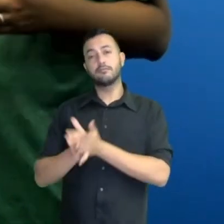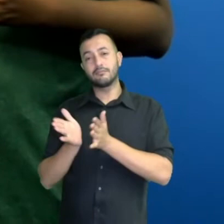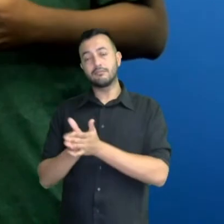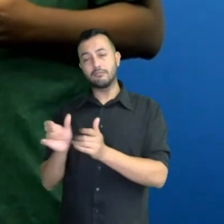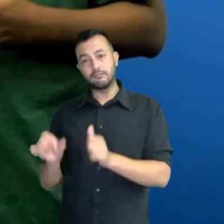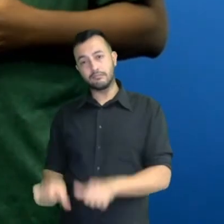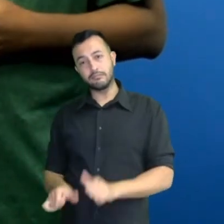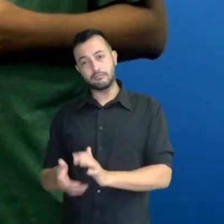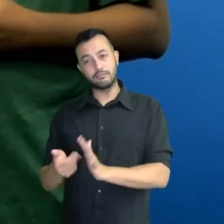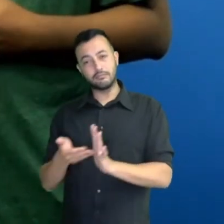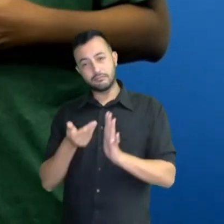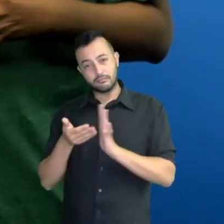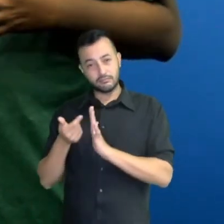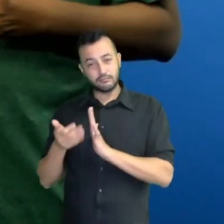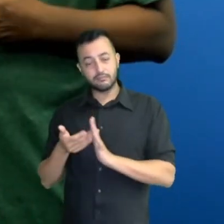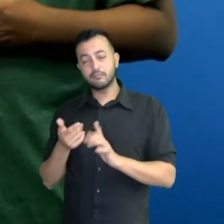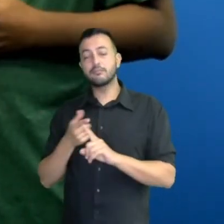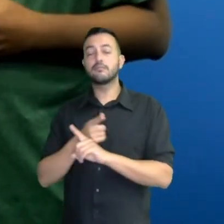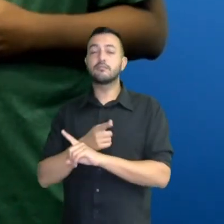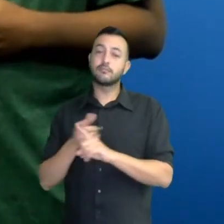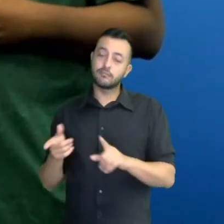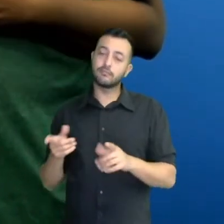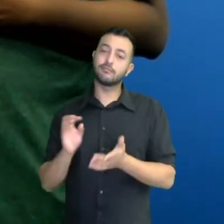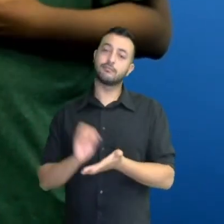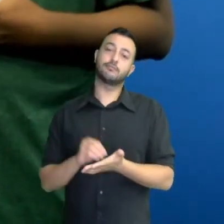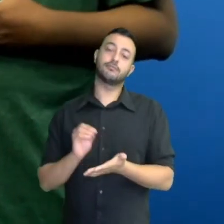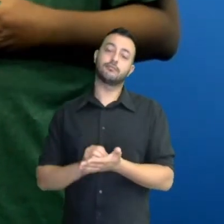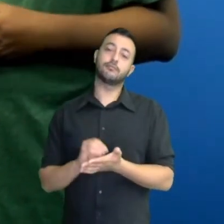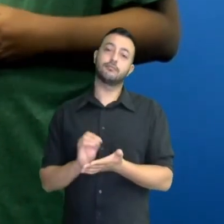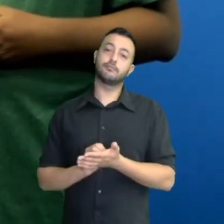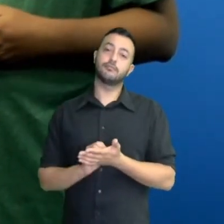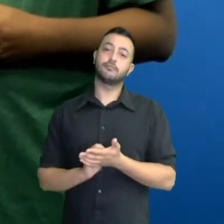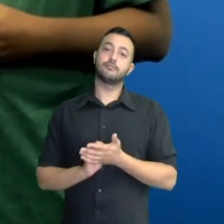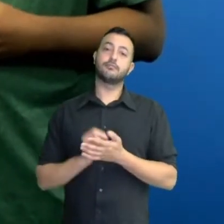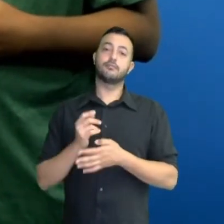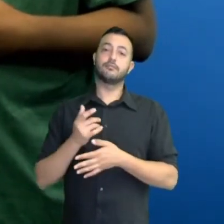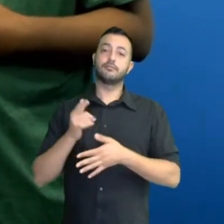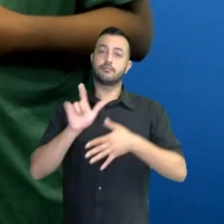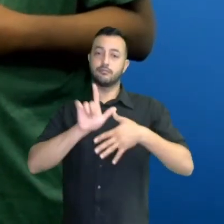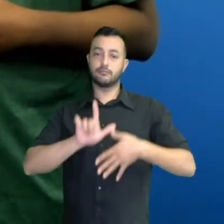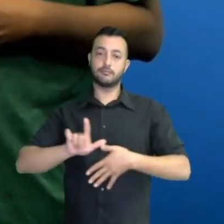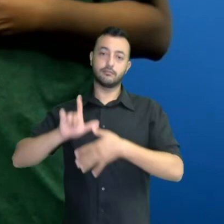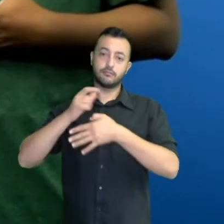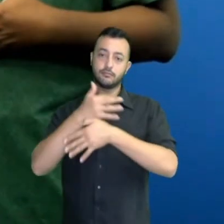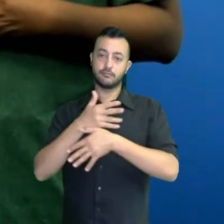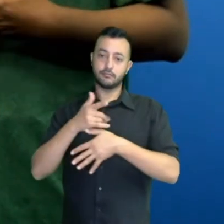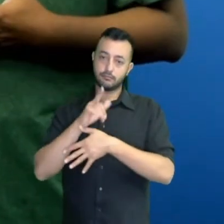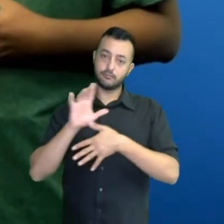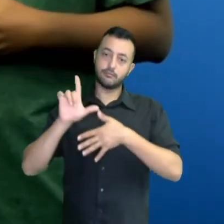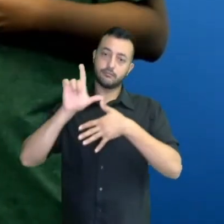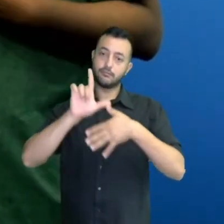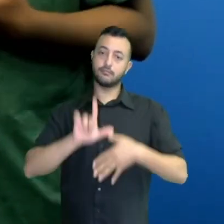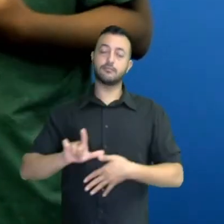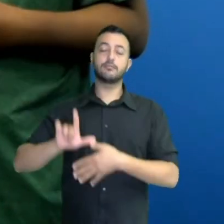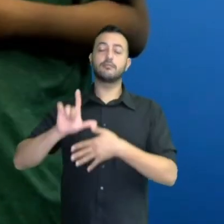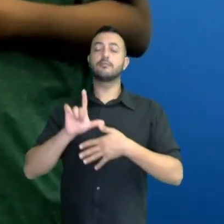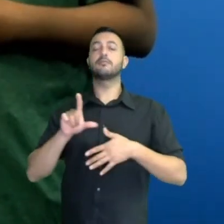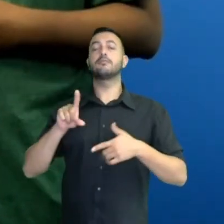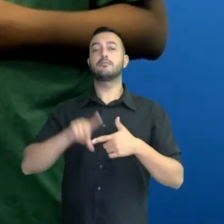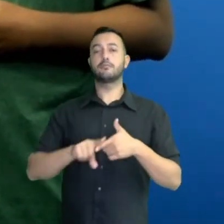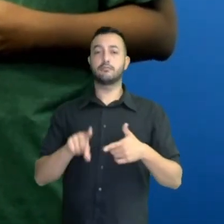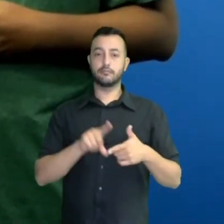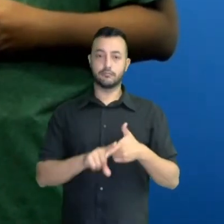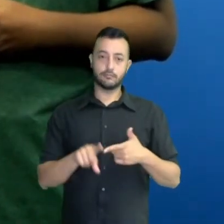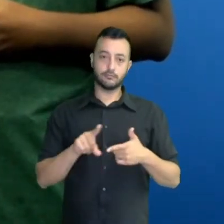pobreza, com alguns avanços, mas ainda falta muito. A cidade da América Latino-Americana ainda sofrem muito com o processo